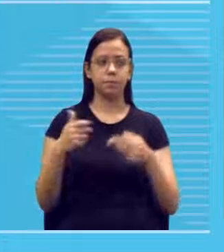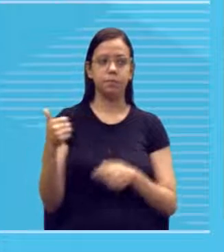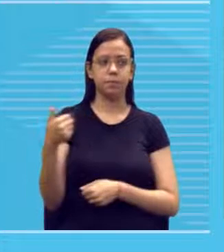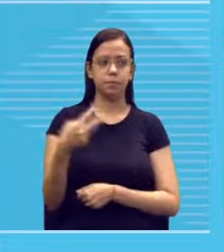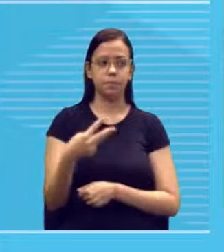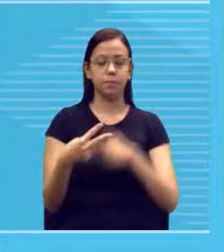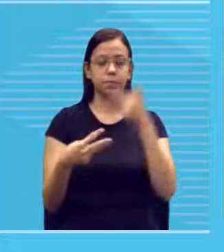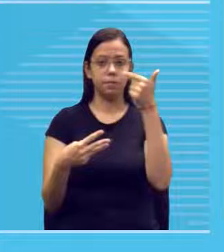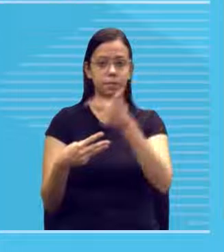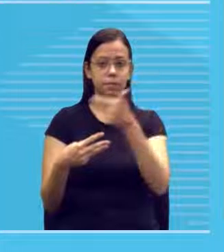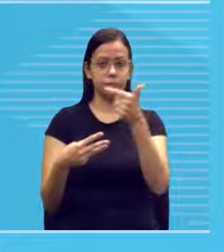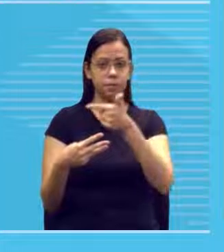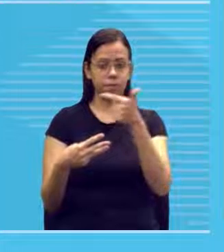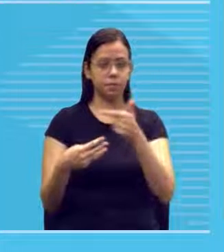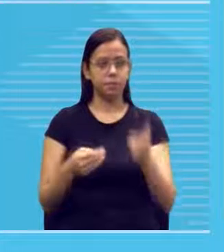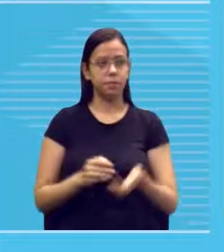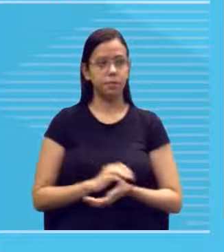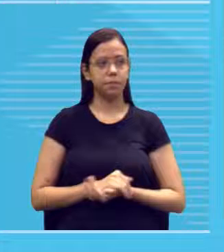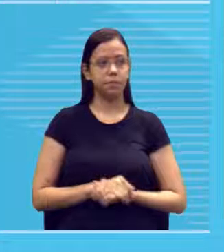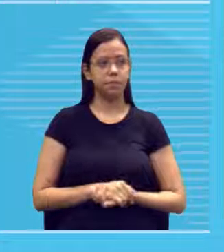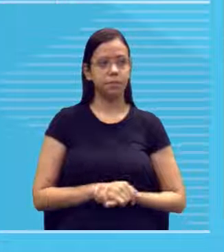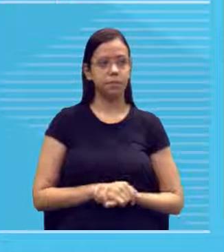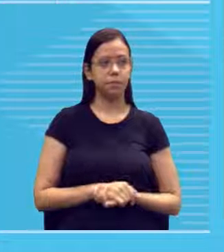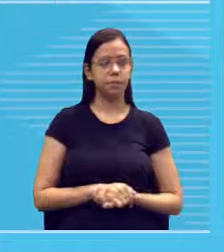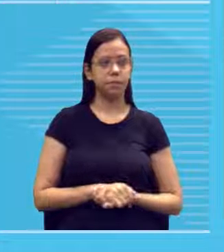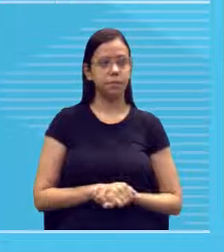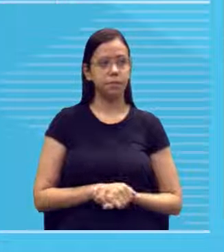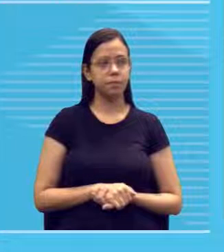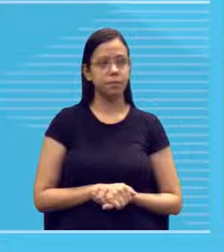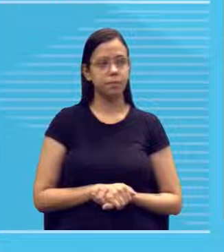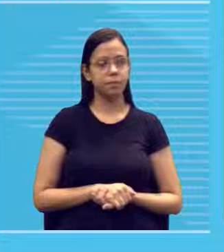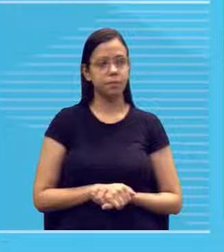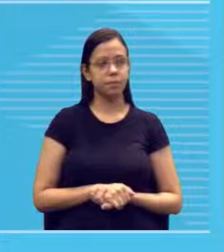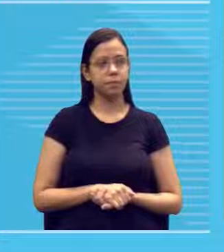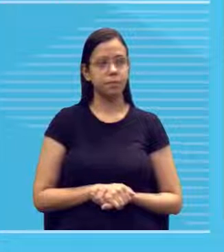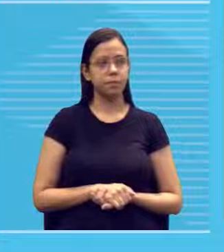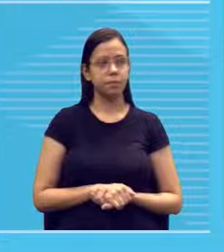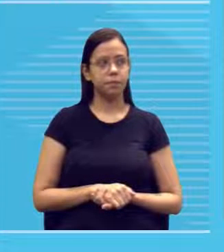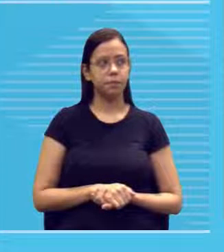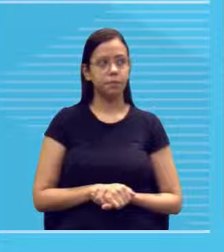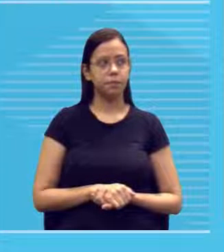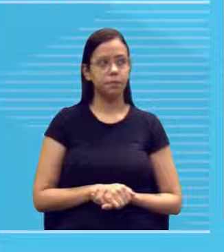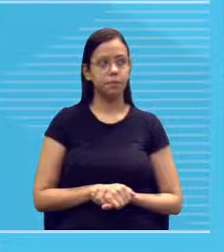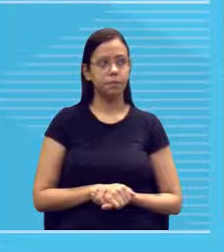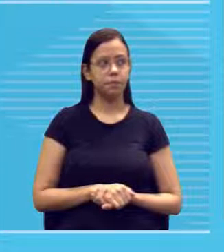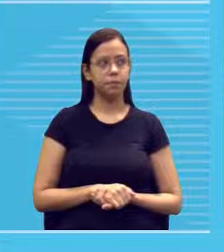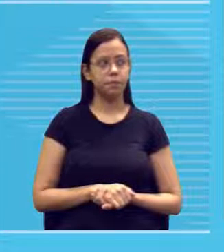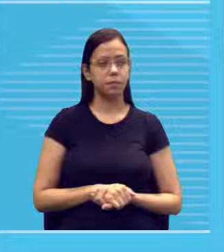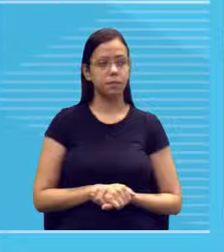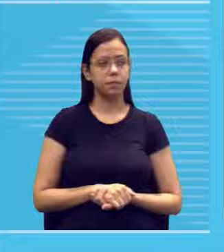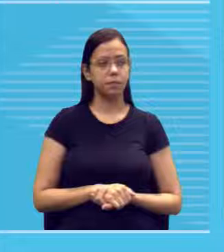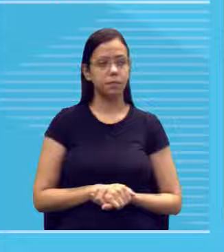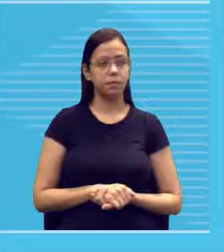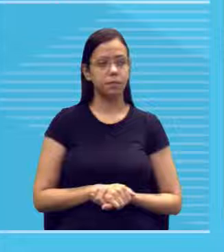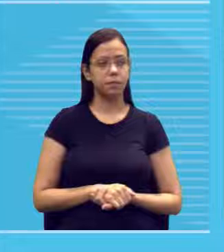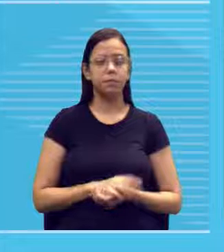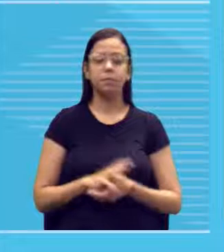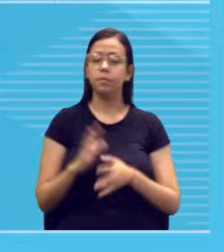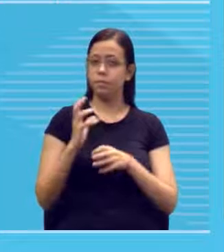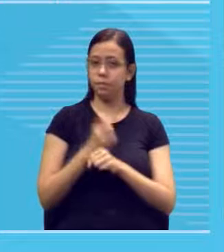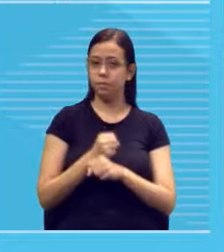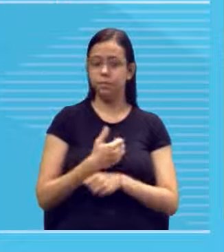13 ao quadrado 13 ao quadrado é 169 né